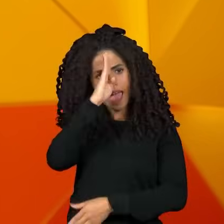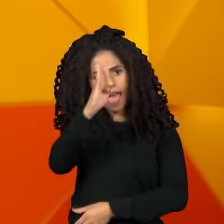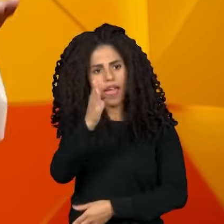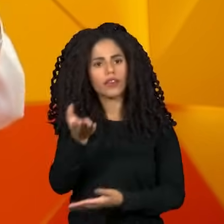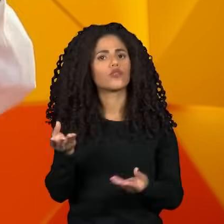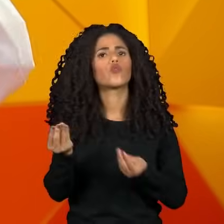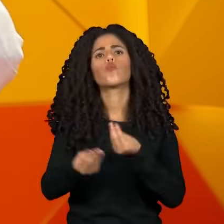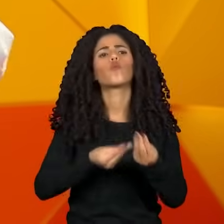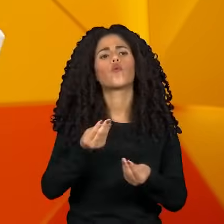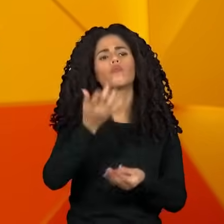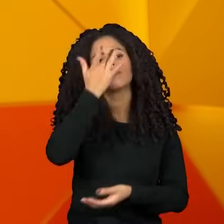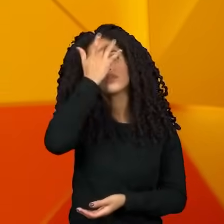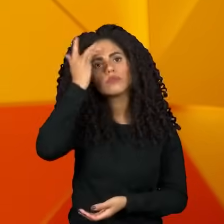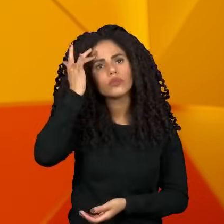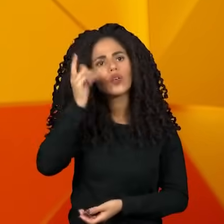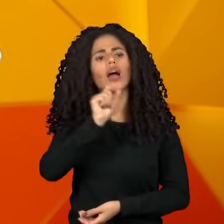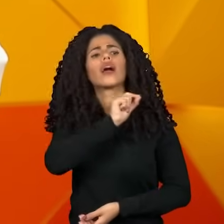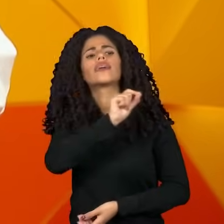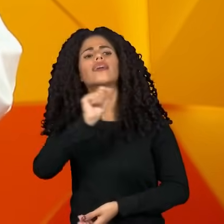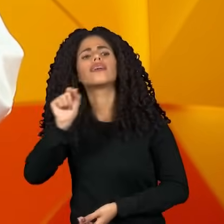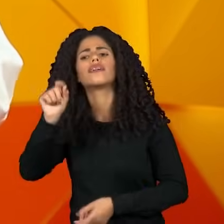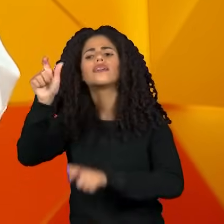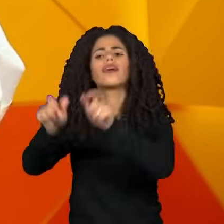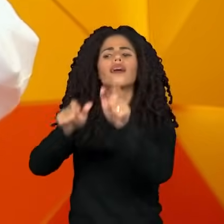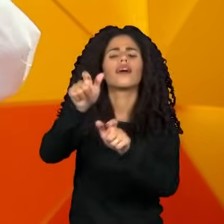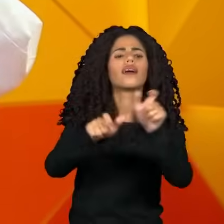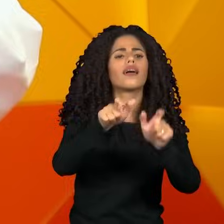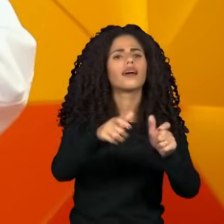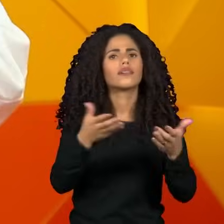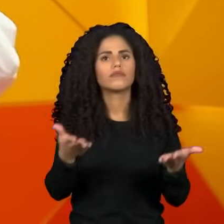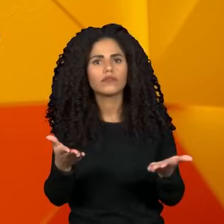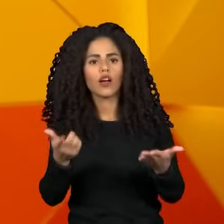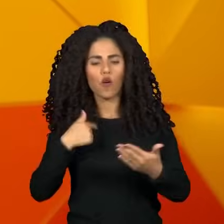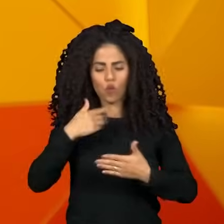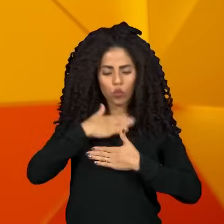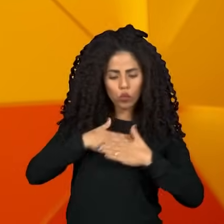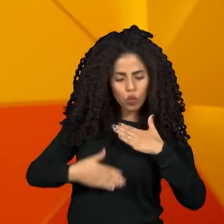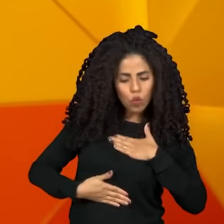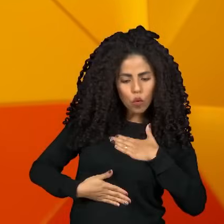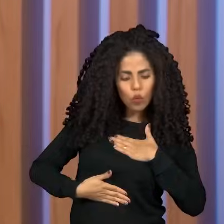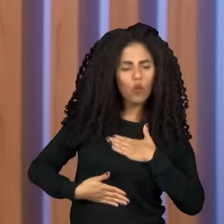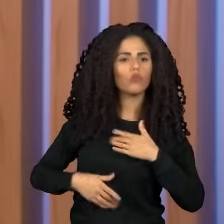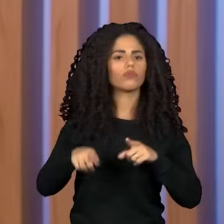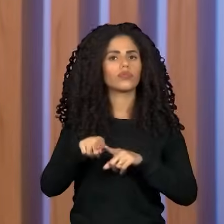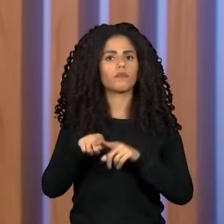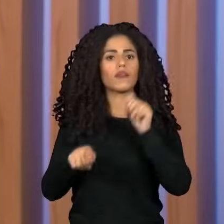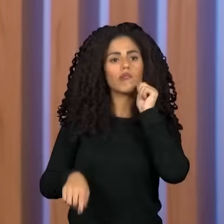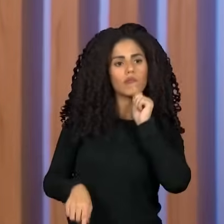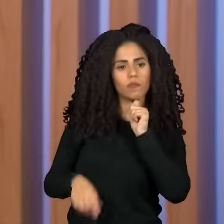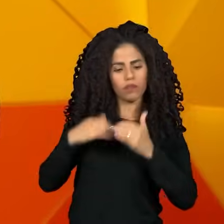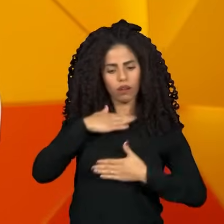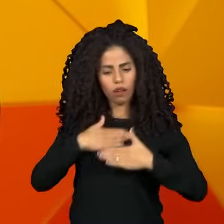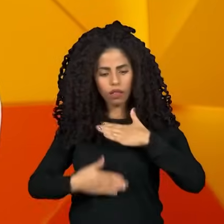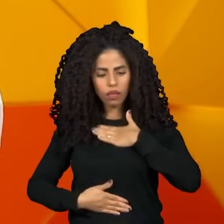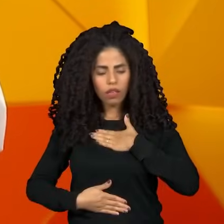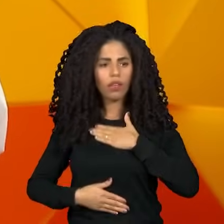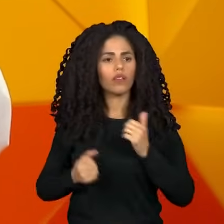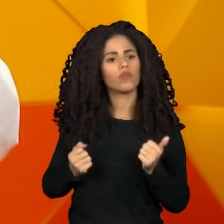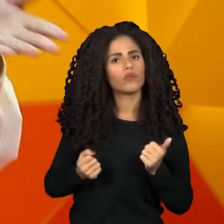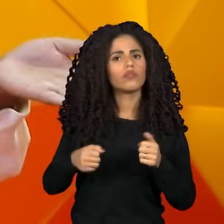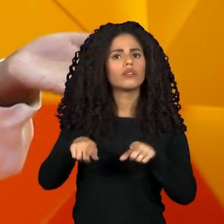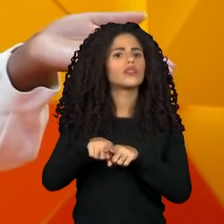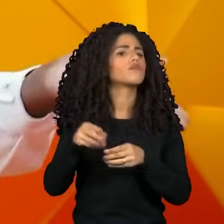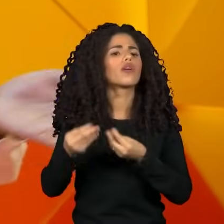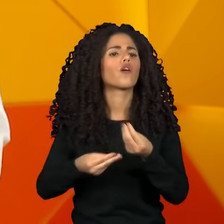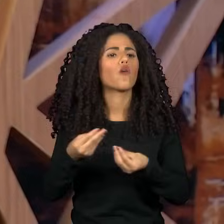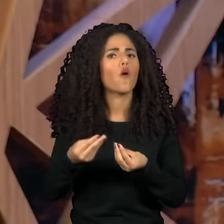sabe exatamente quem que é a propriedade privada, que é o corpo, esse corpo feminino ali é a propriedade privada nesse relacionamento,